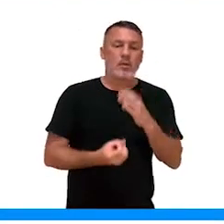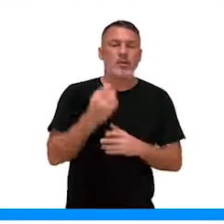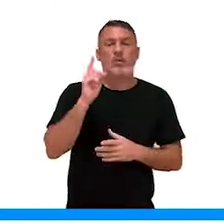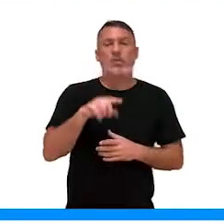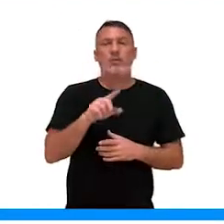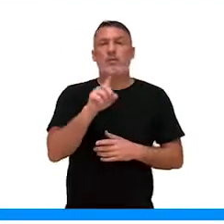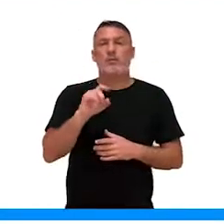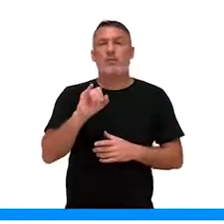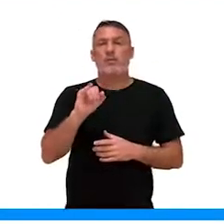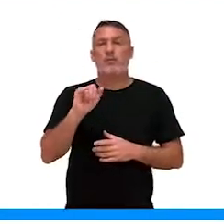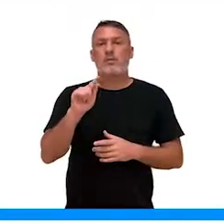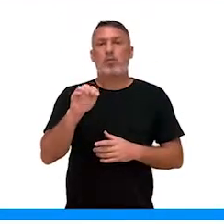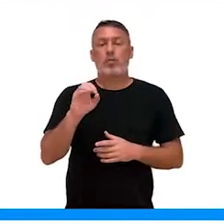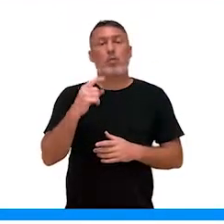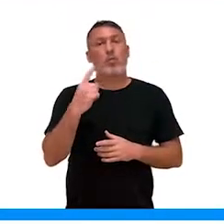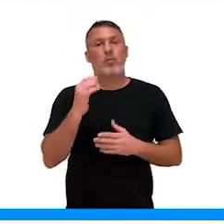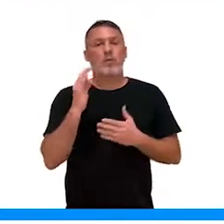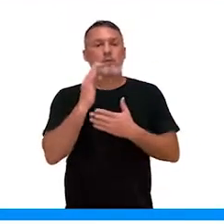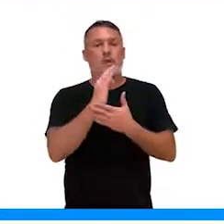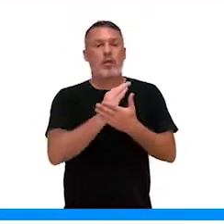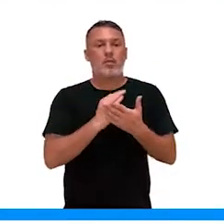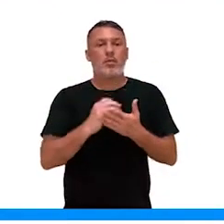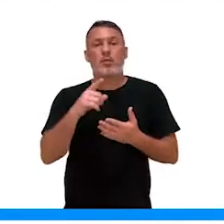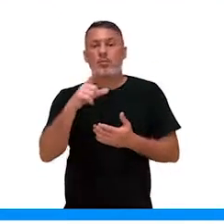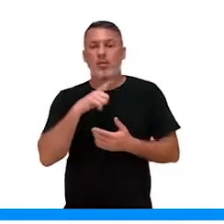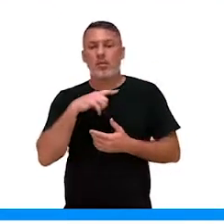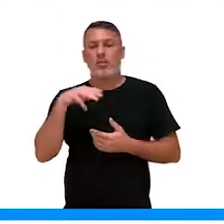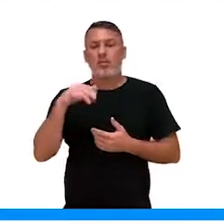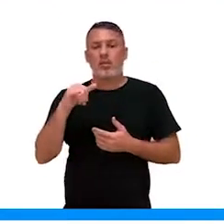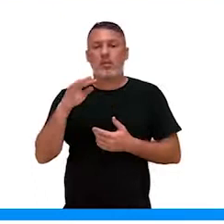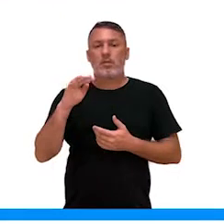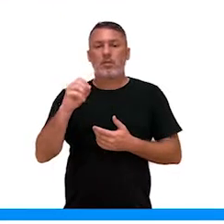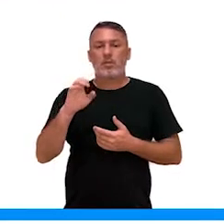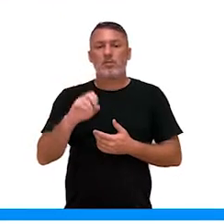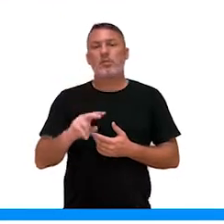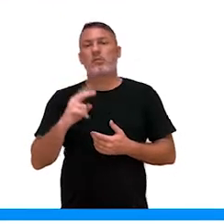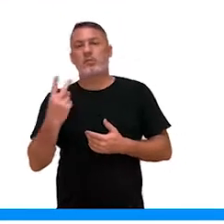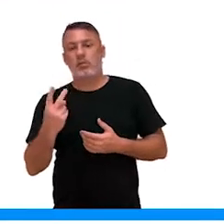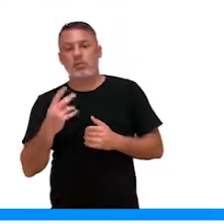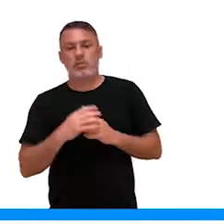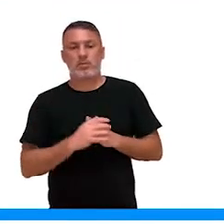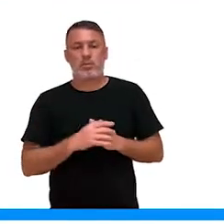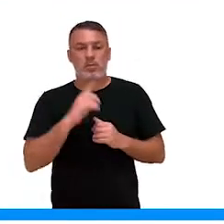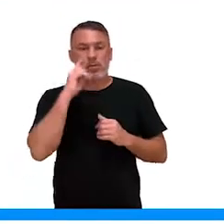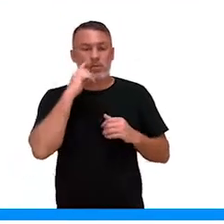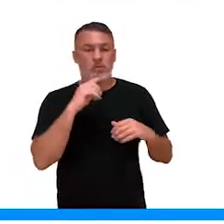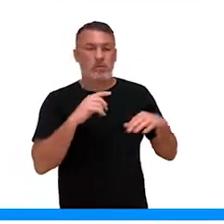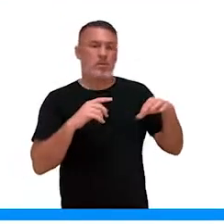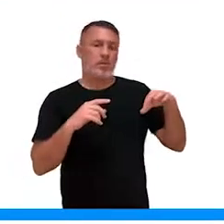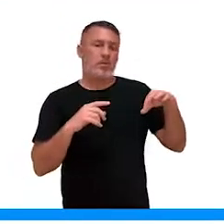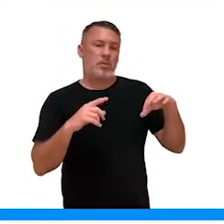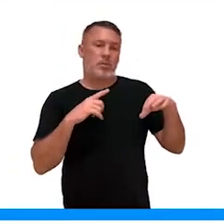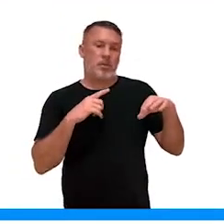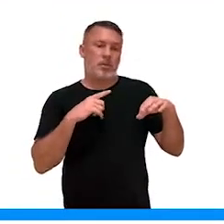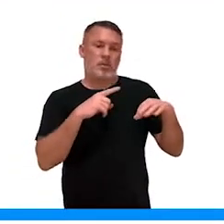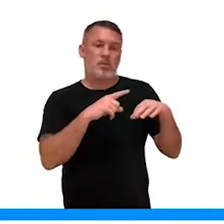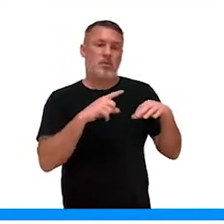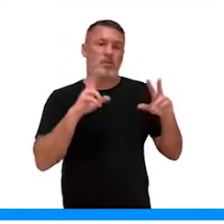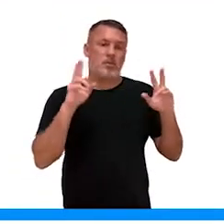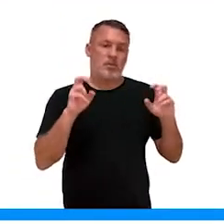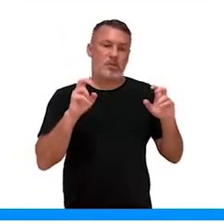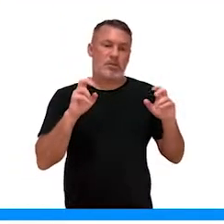fecundação, formou o zigoto. O zigoto era uma célula, ele sofre mitose, forma duas. Essas